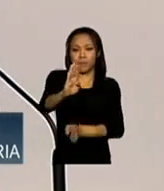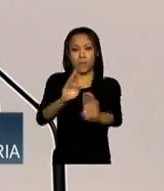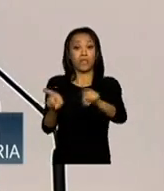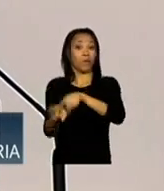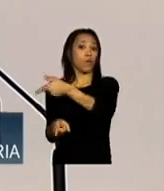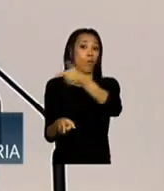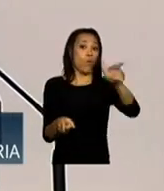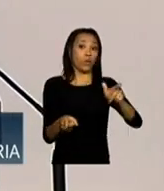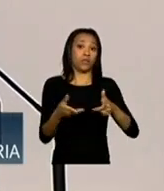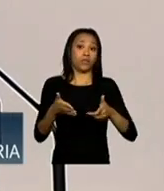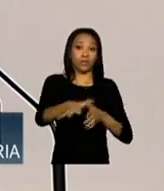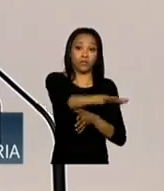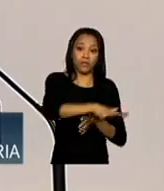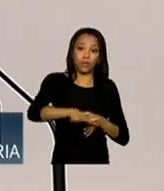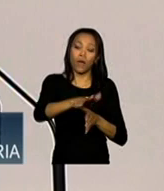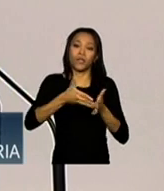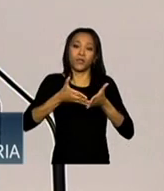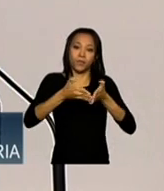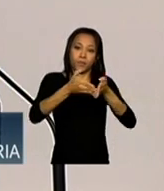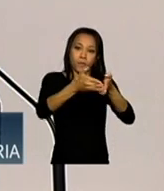portos e também